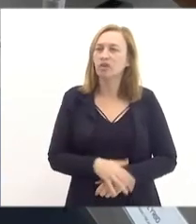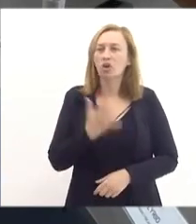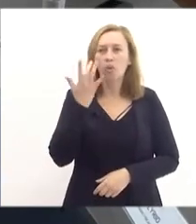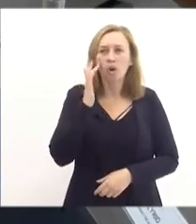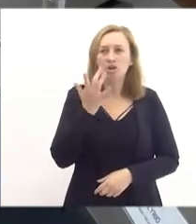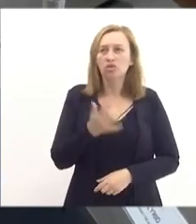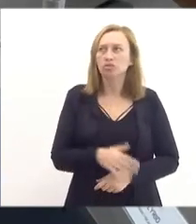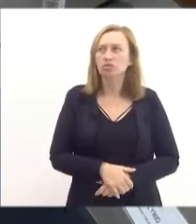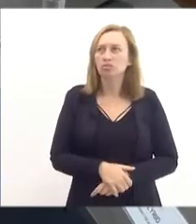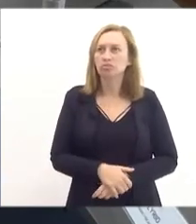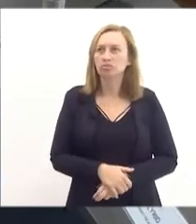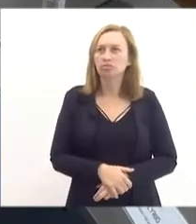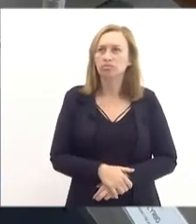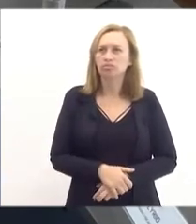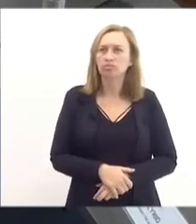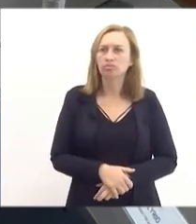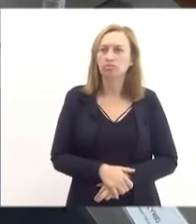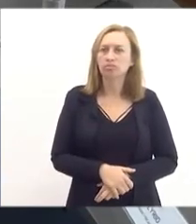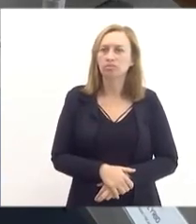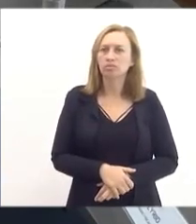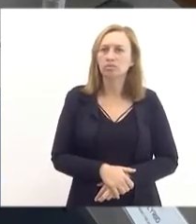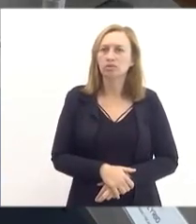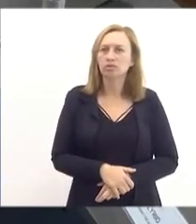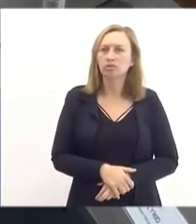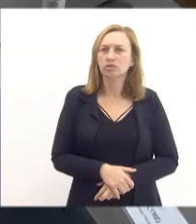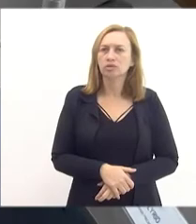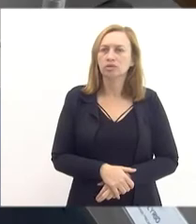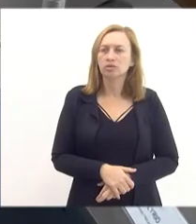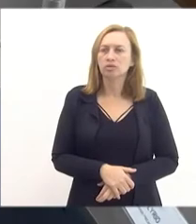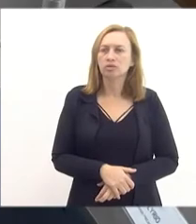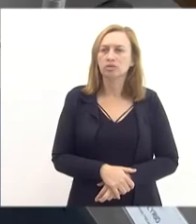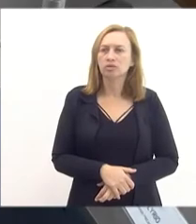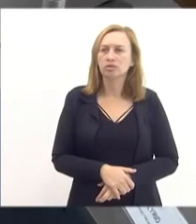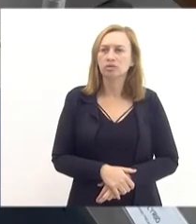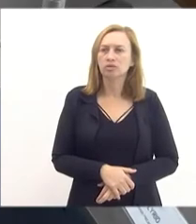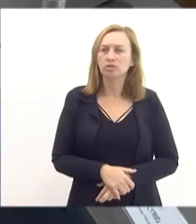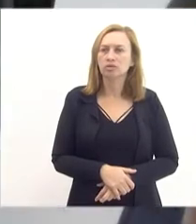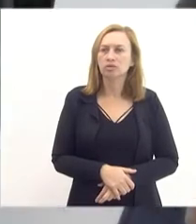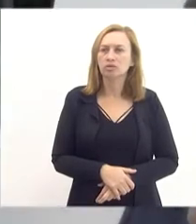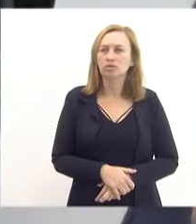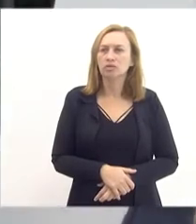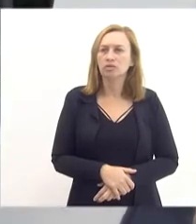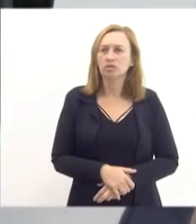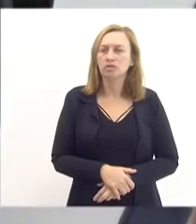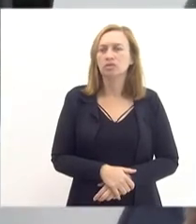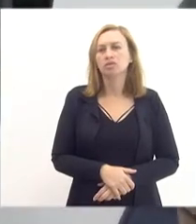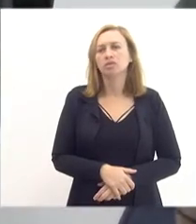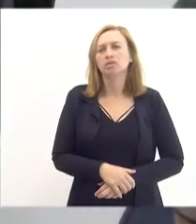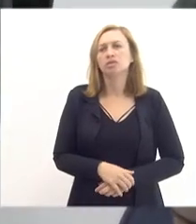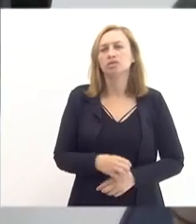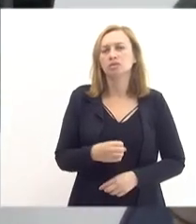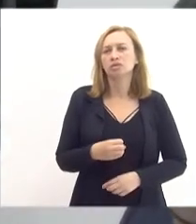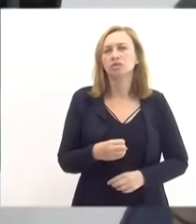que isso visa dar um caráter social também ao projeto,